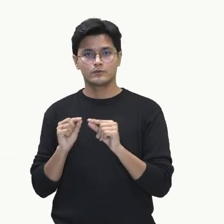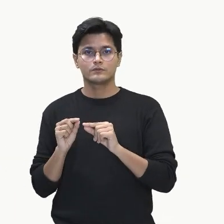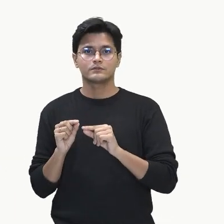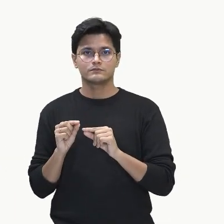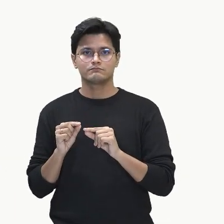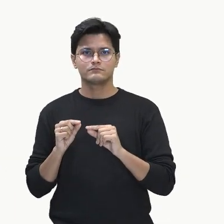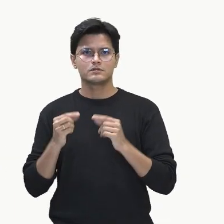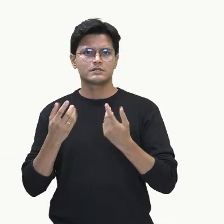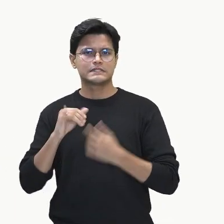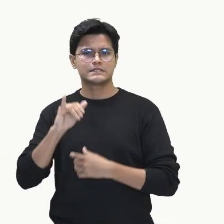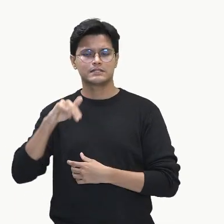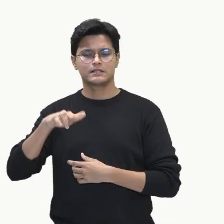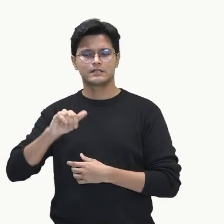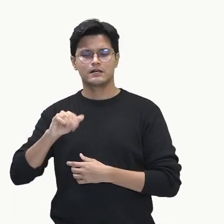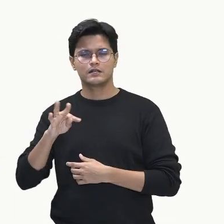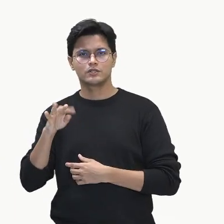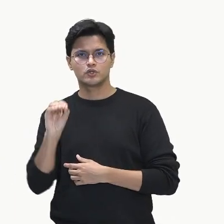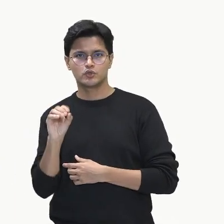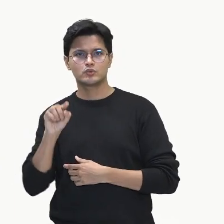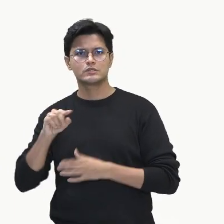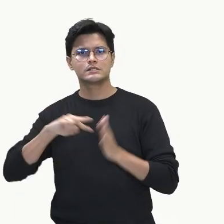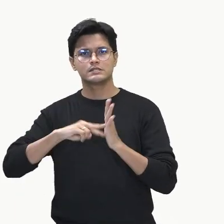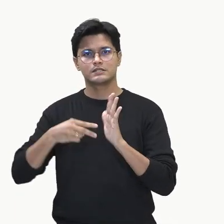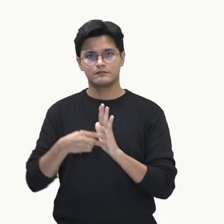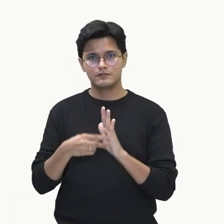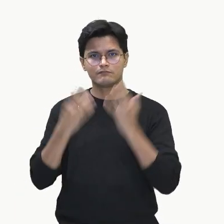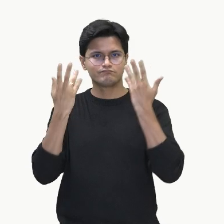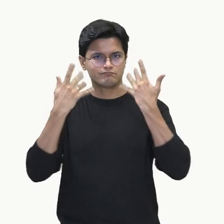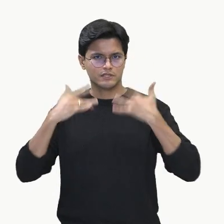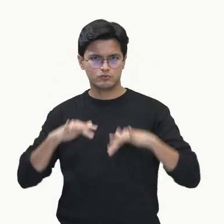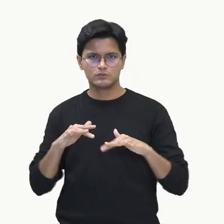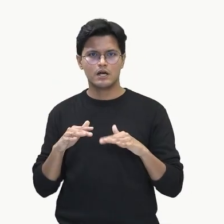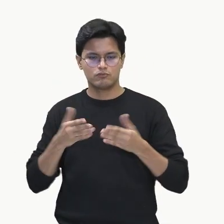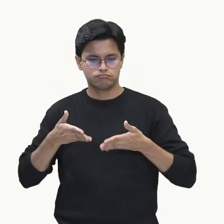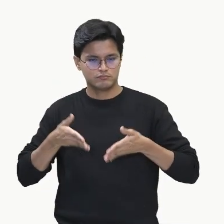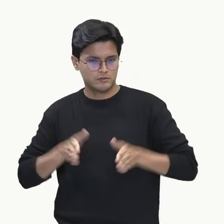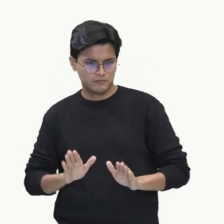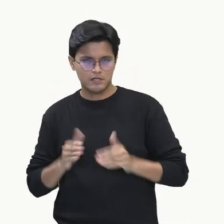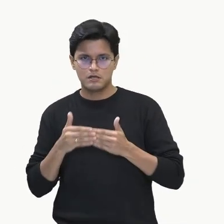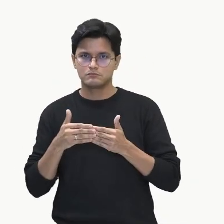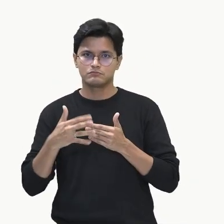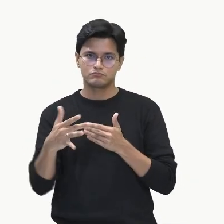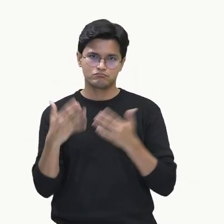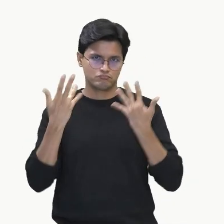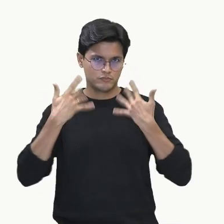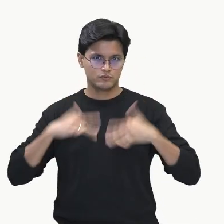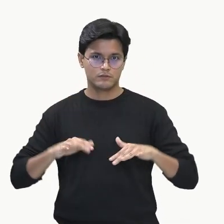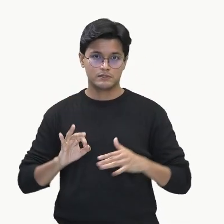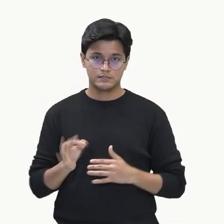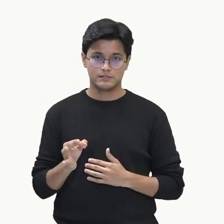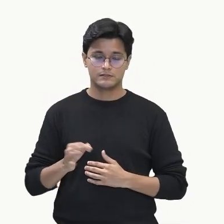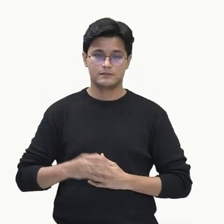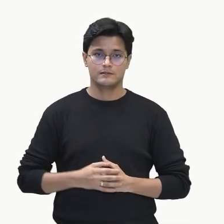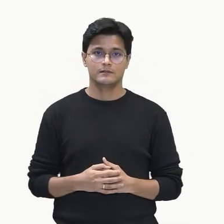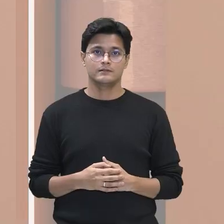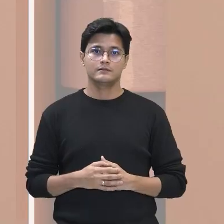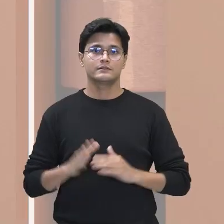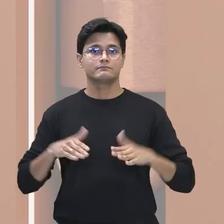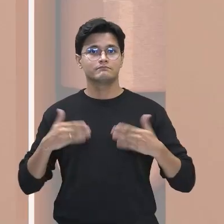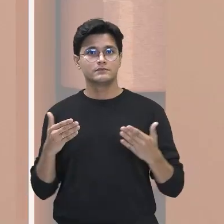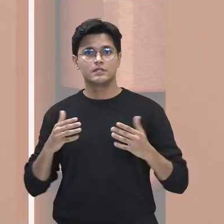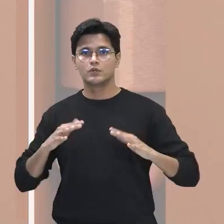inatos, significa o quê? Já nascem ali com a gente, né? Já estão ali, já vêm com a gente. Então, todos